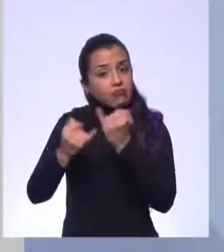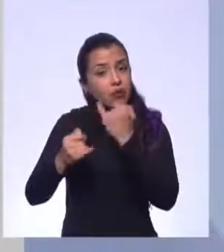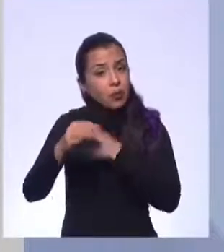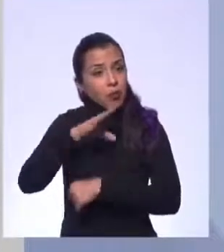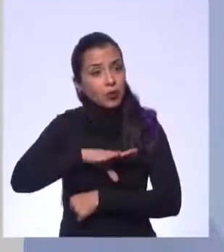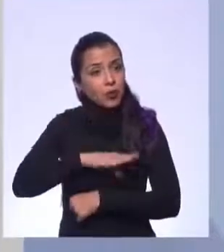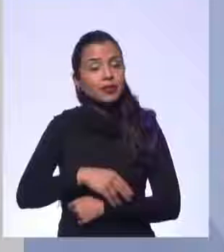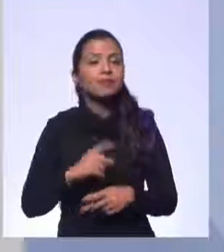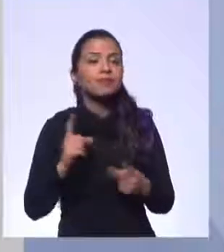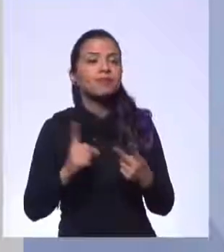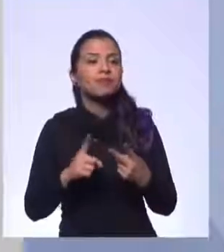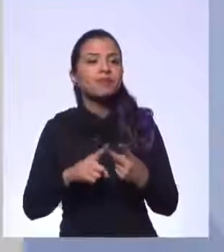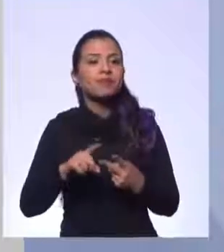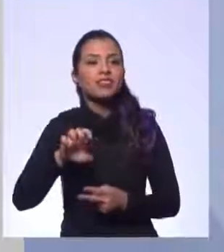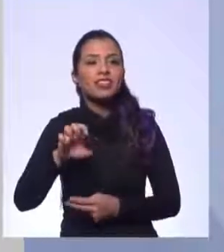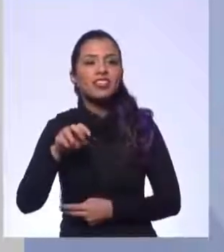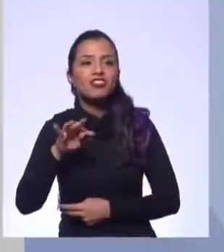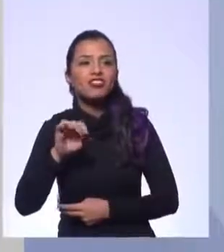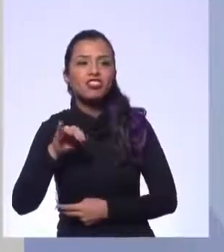Acabar. Oxygen.